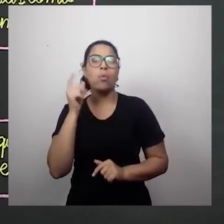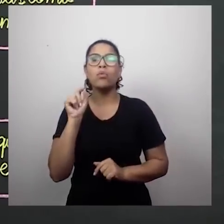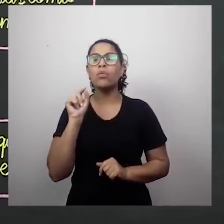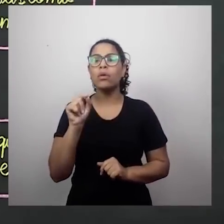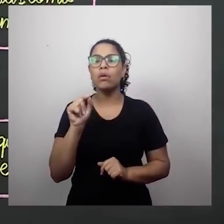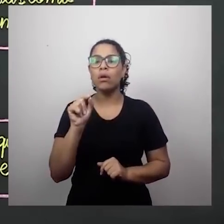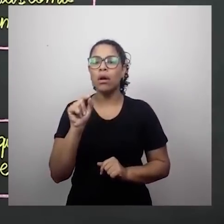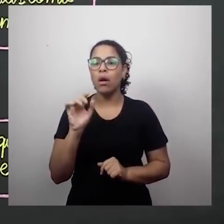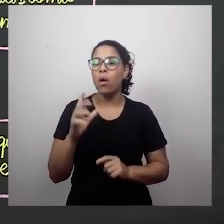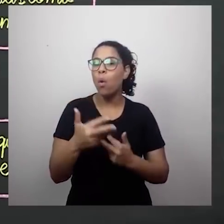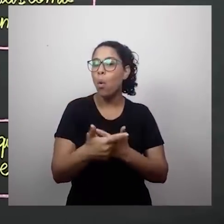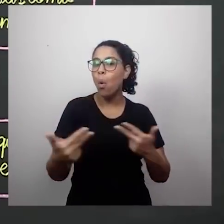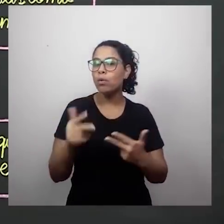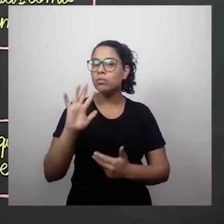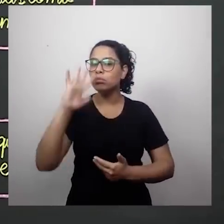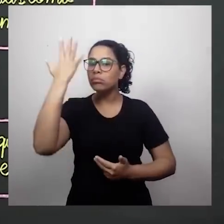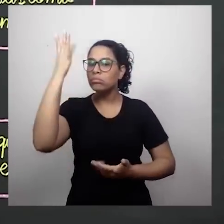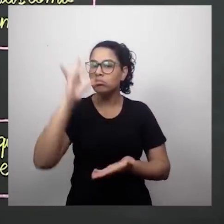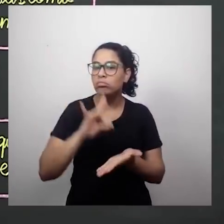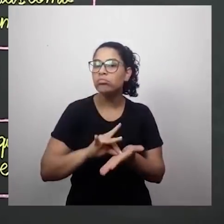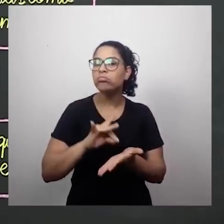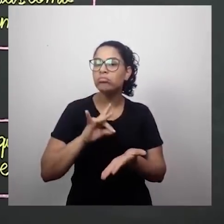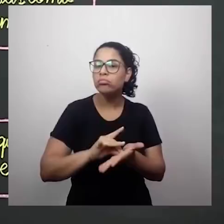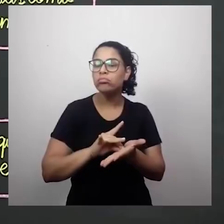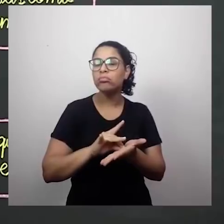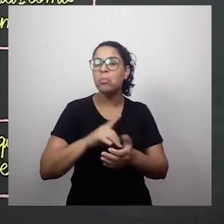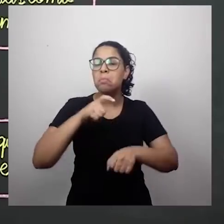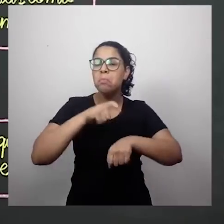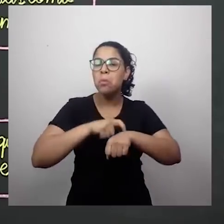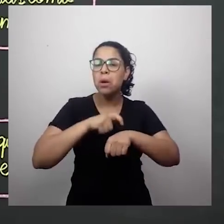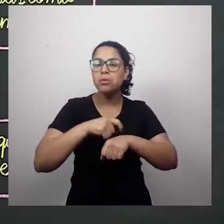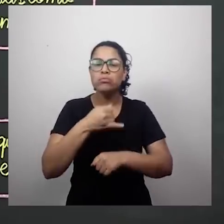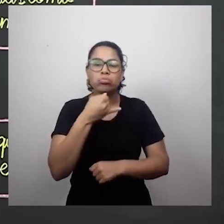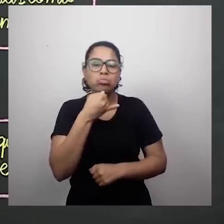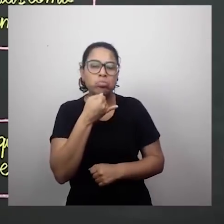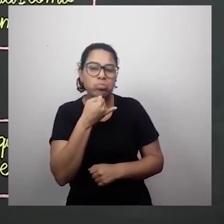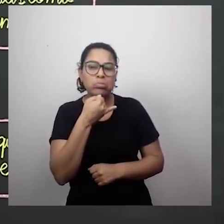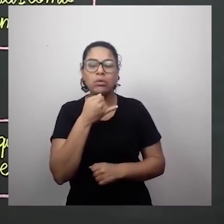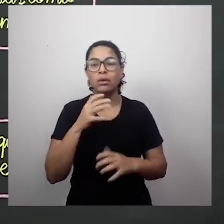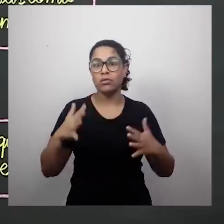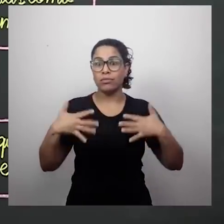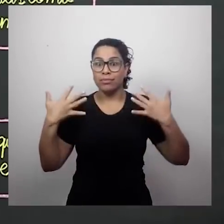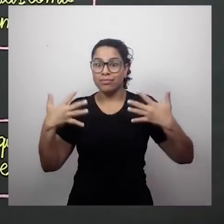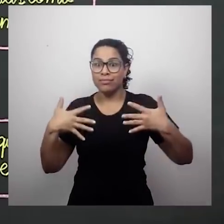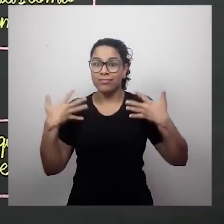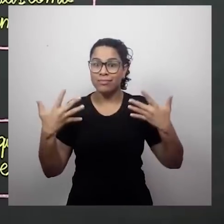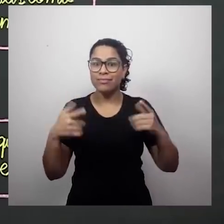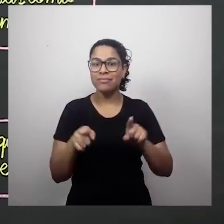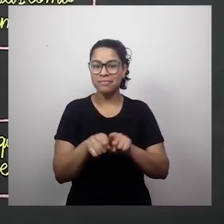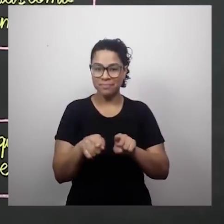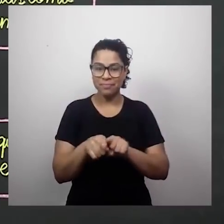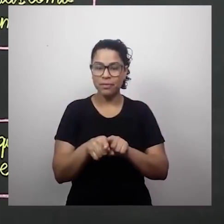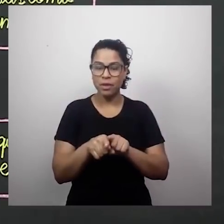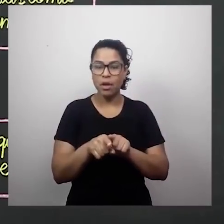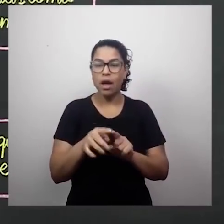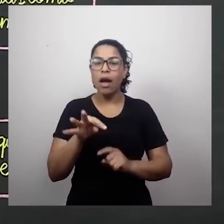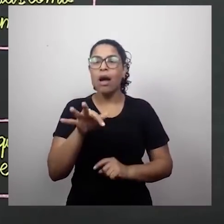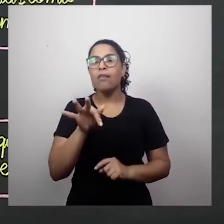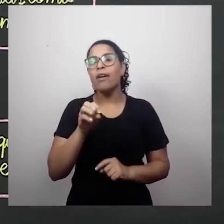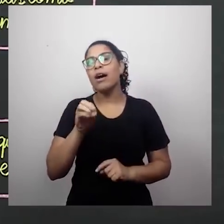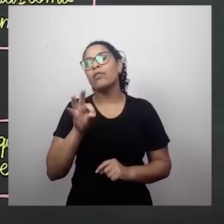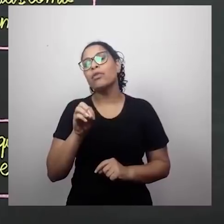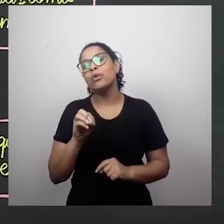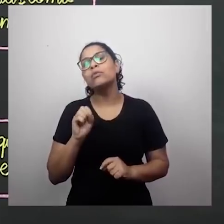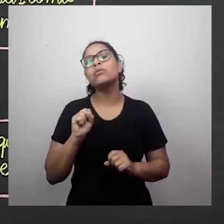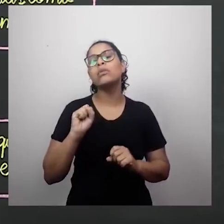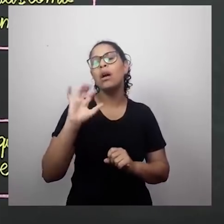relação a fatos muito relevantes, muito sérios, momentos de tristeza, momentos de grande alegria, fatos bastante relevantes para a sociedade, porque